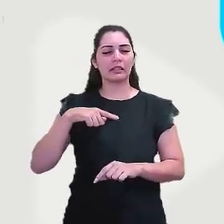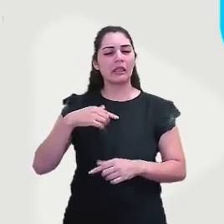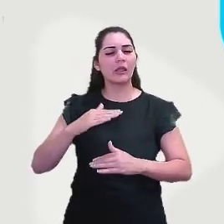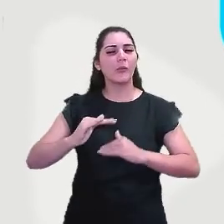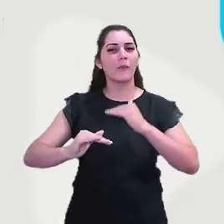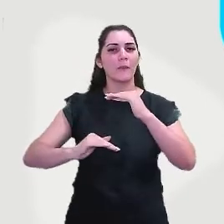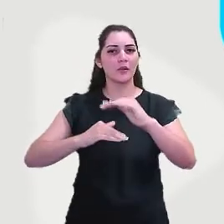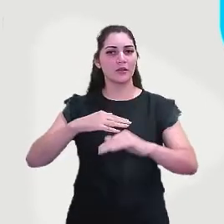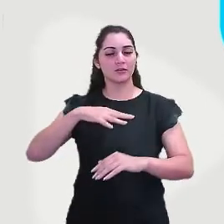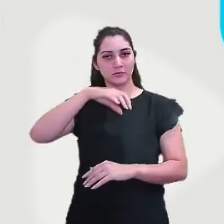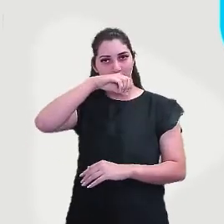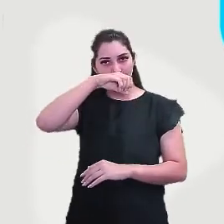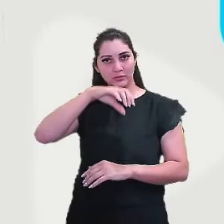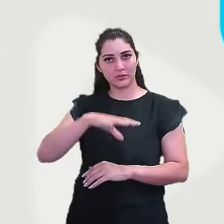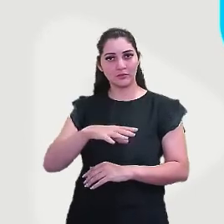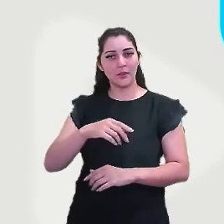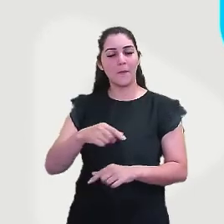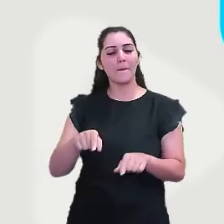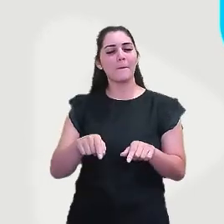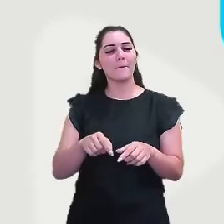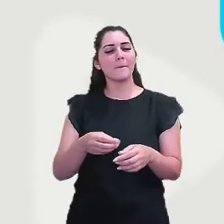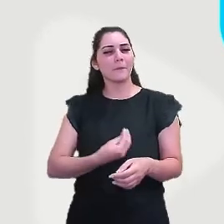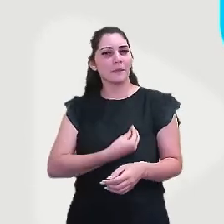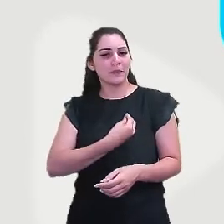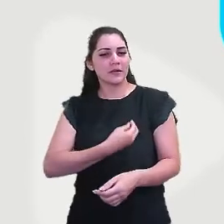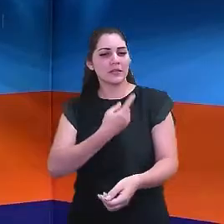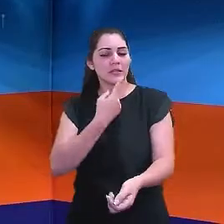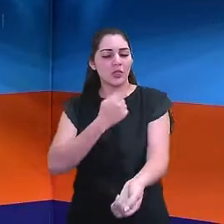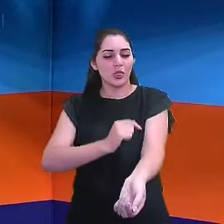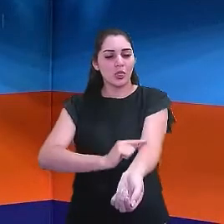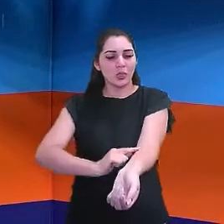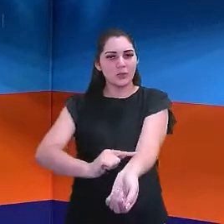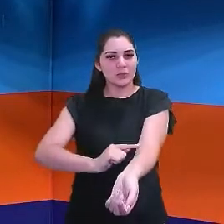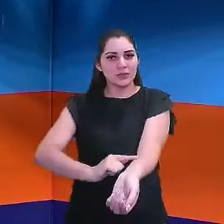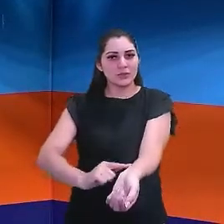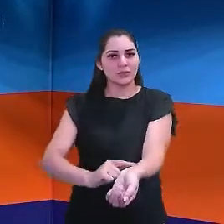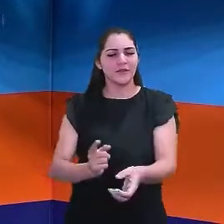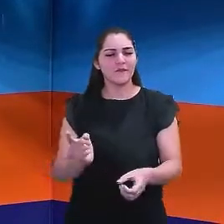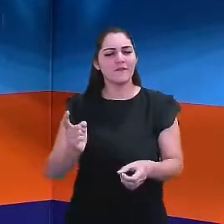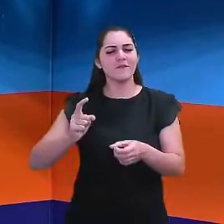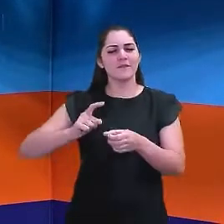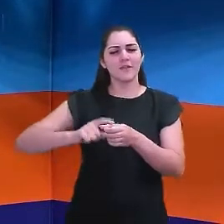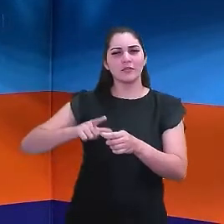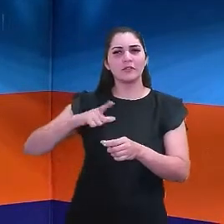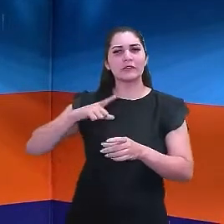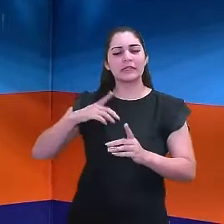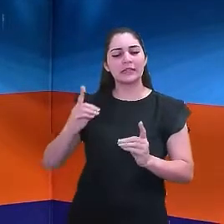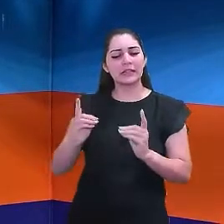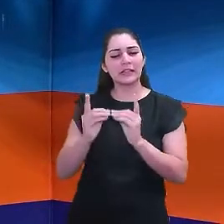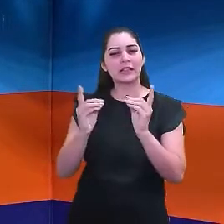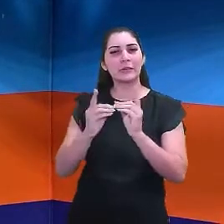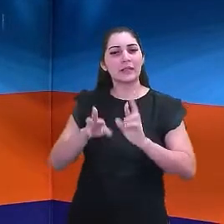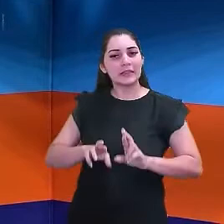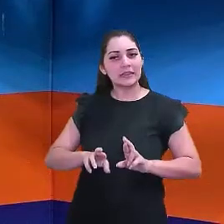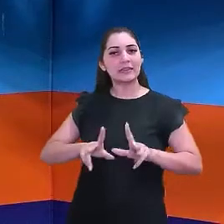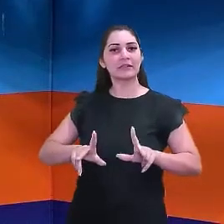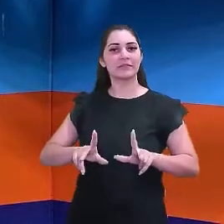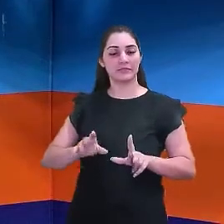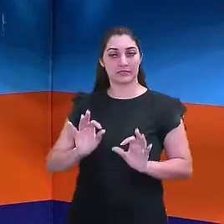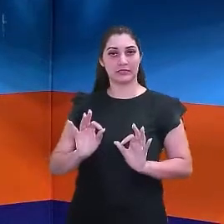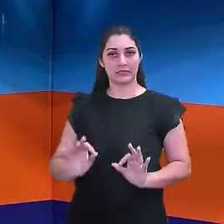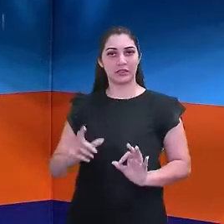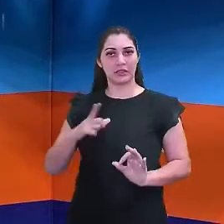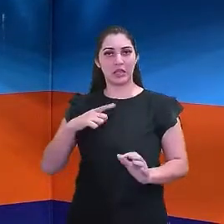sangue para os alvéolos. Volta aqui comigo, por favor, produção, que essa dinâmica ela faz toda a diferença. Há